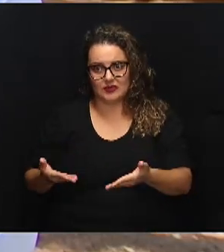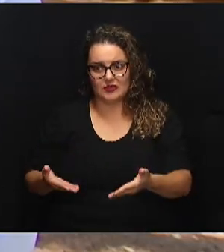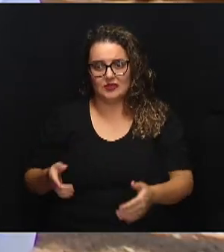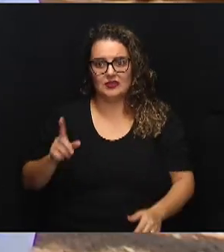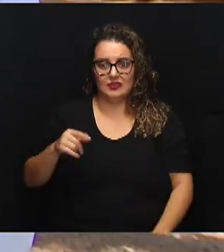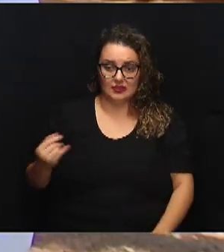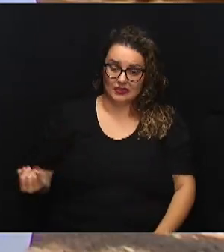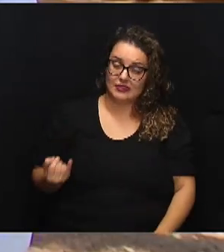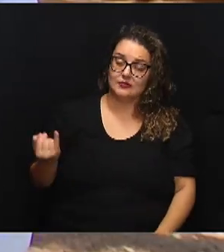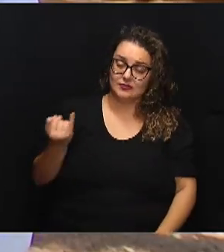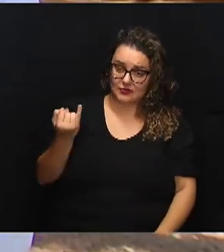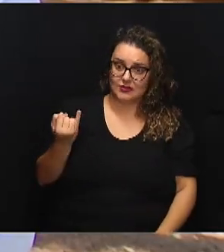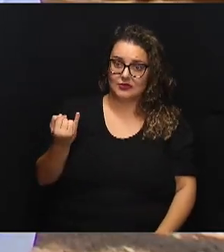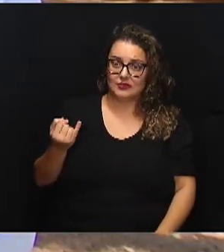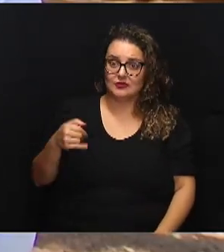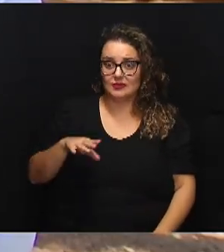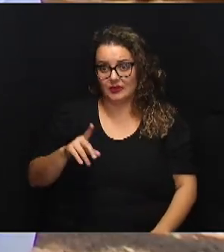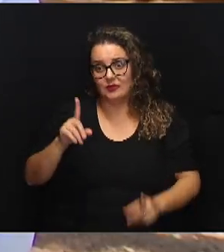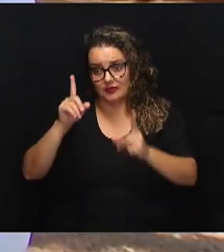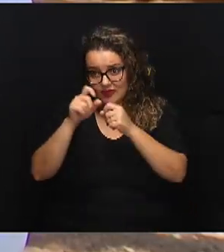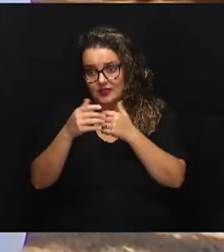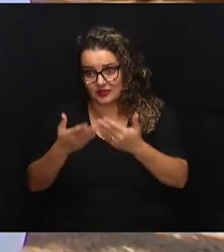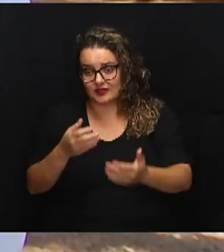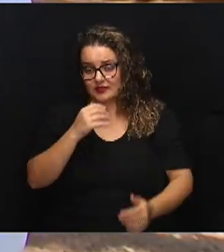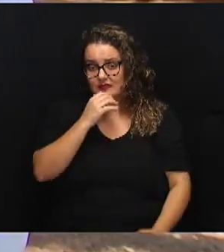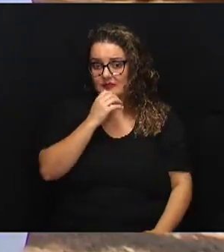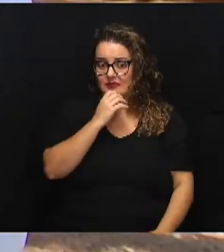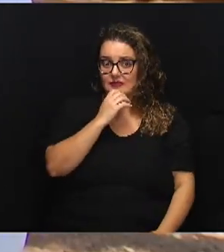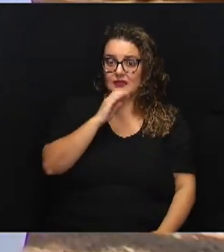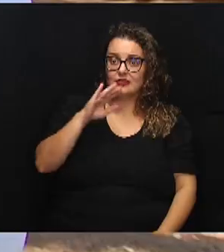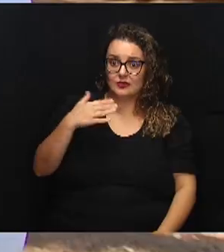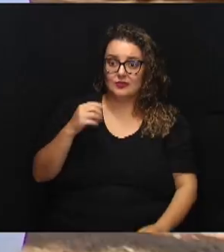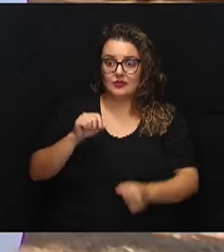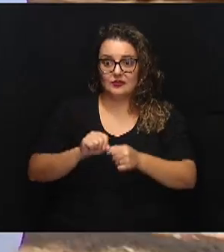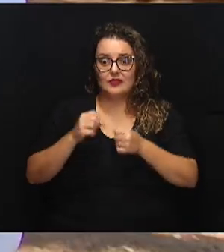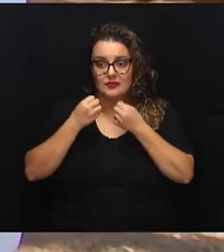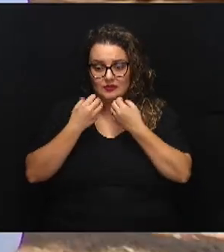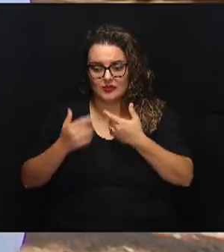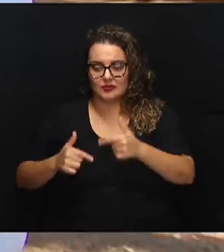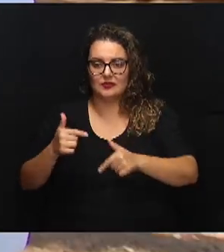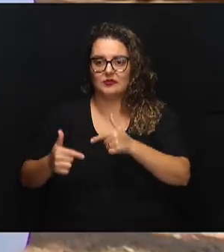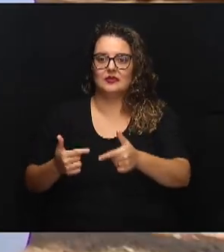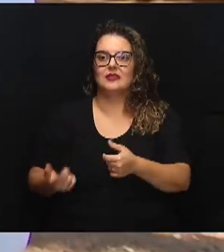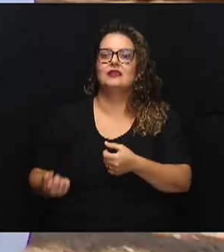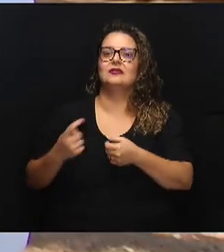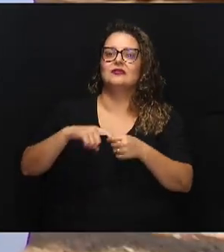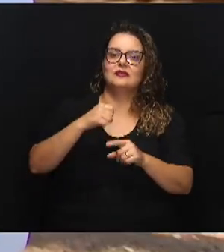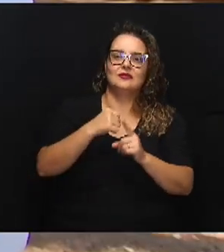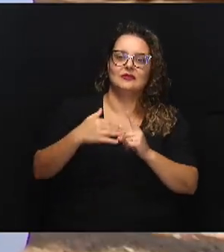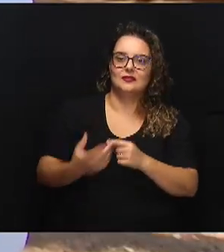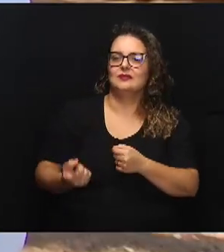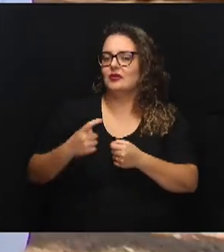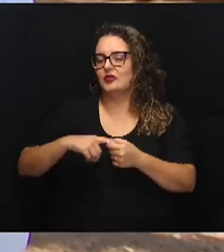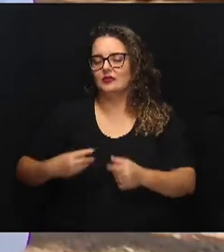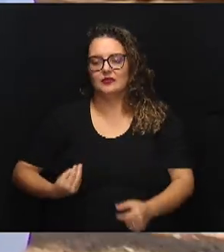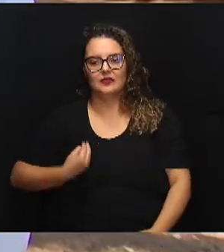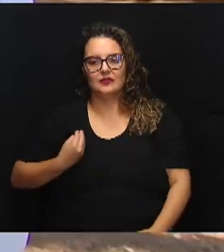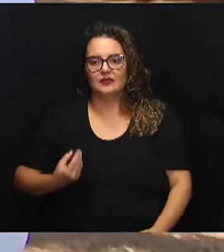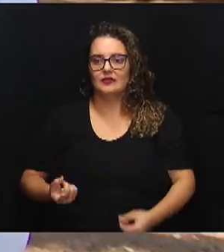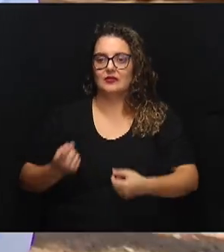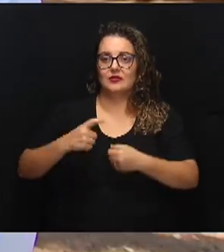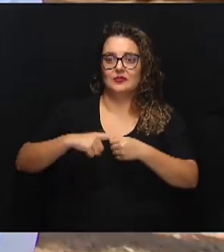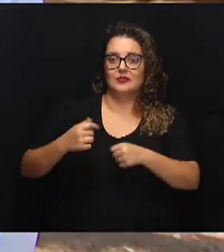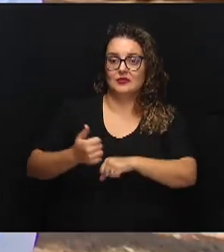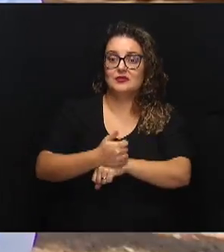muito importante e é a parte mais difícil, né? Quando faz um bom trabalho, eles retomam para a sociedade, retomam para a vida, retomam